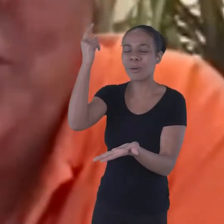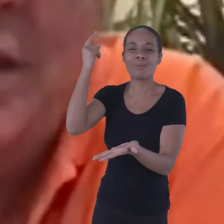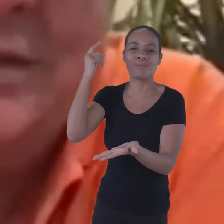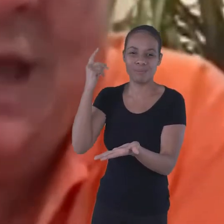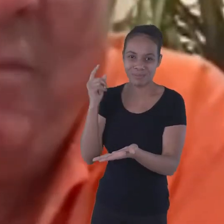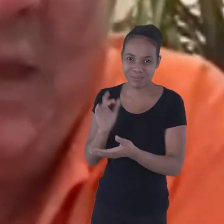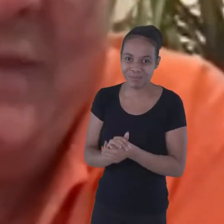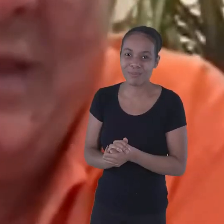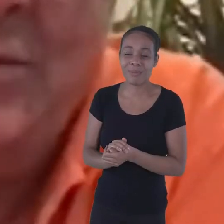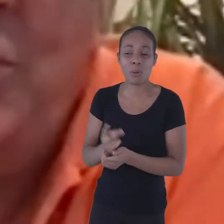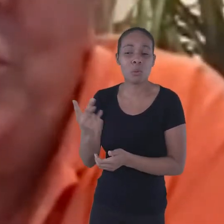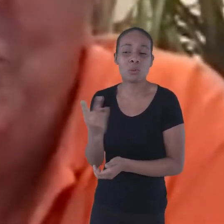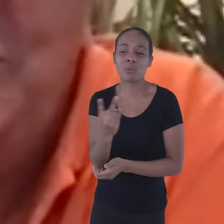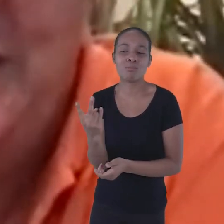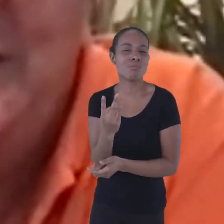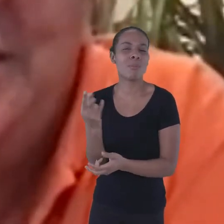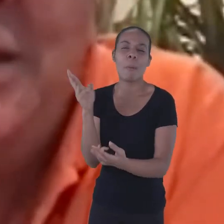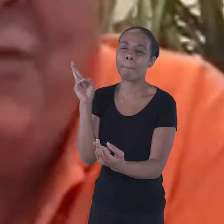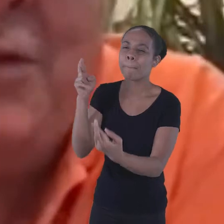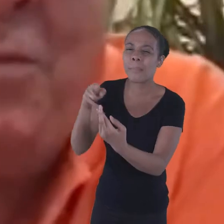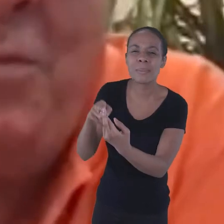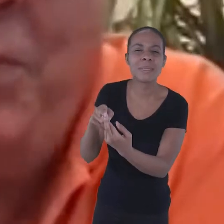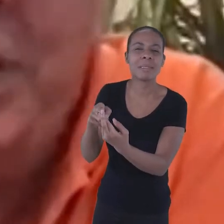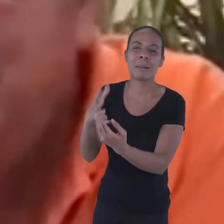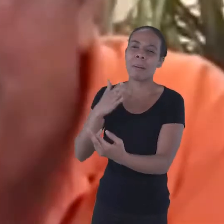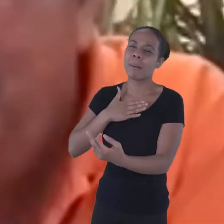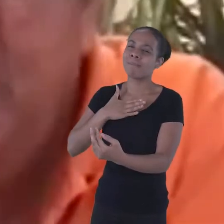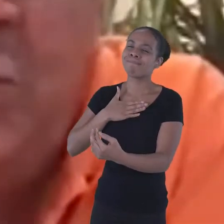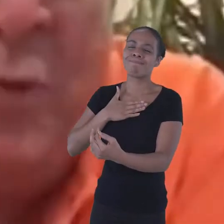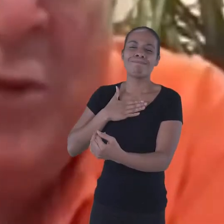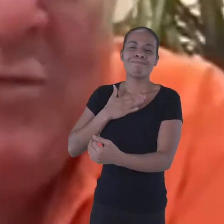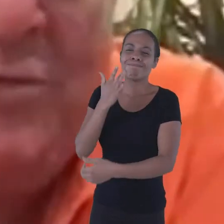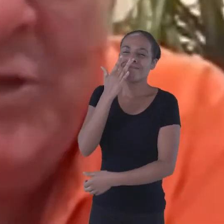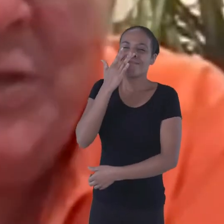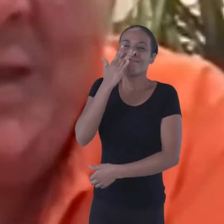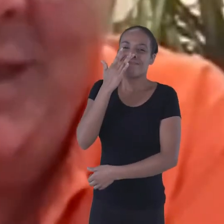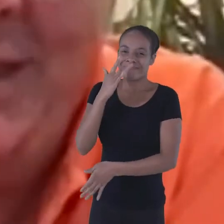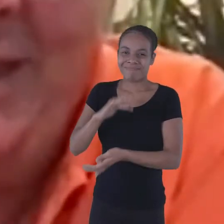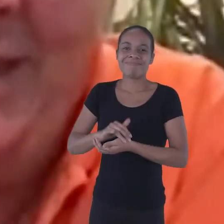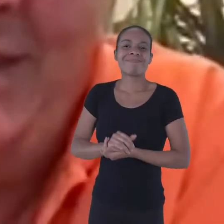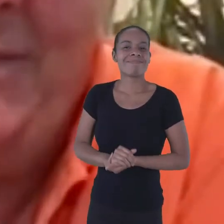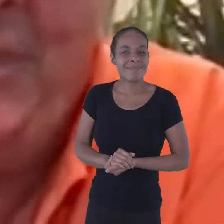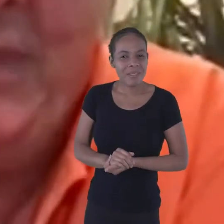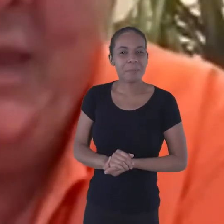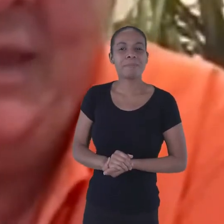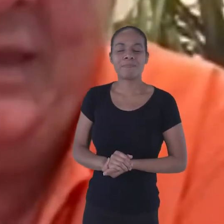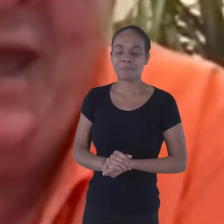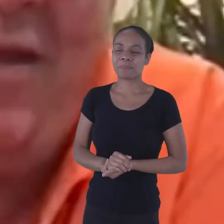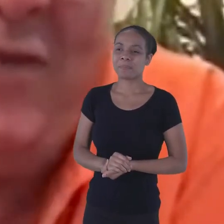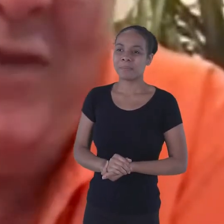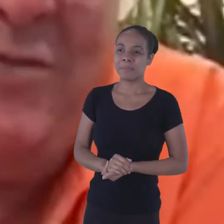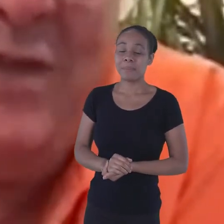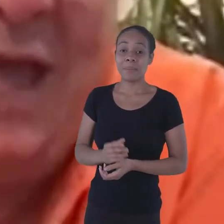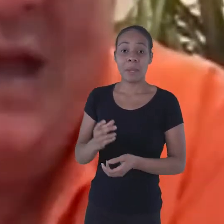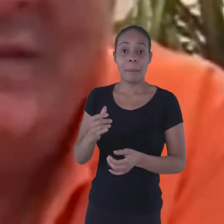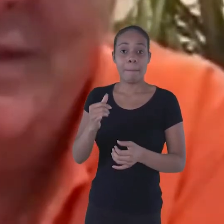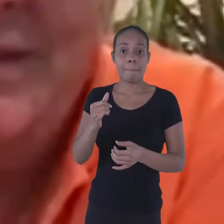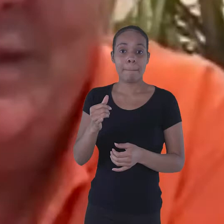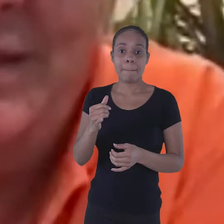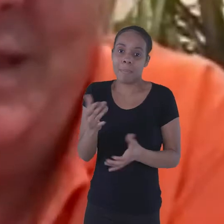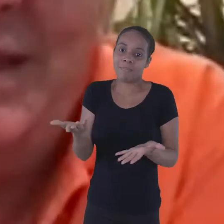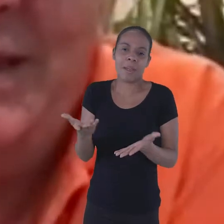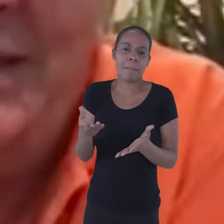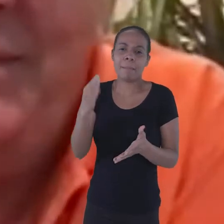por tudo que eles representam, por tudo que eles significam, principalmente do ponto de vista da